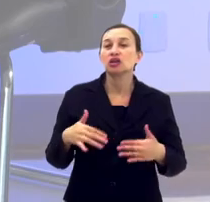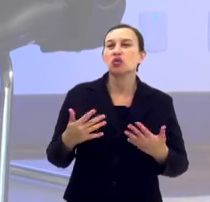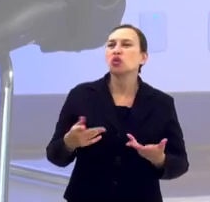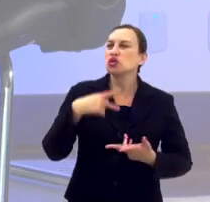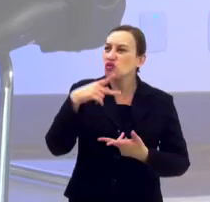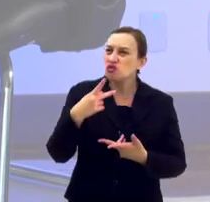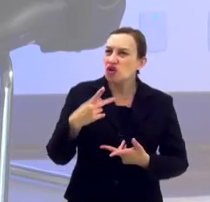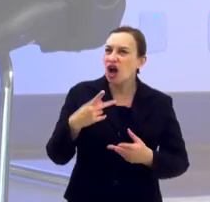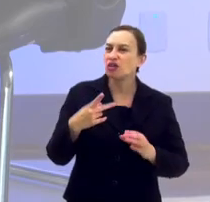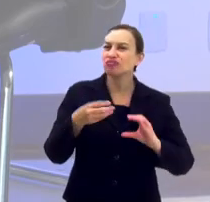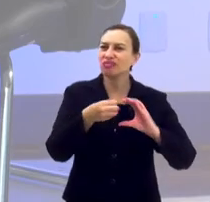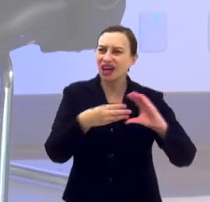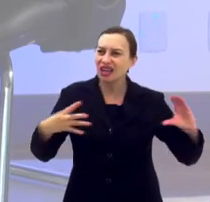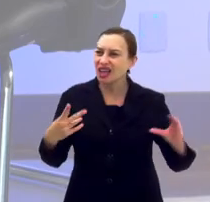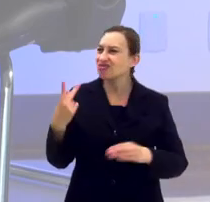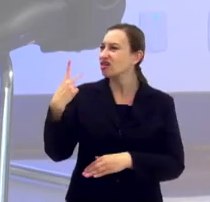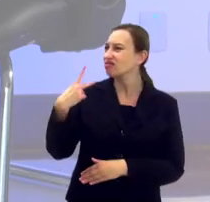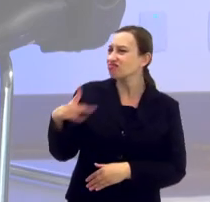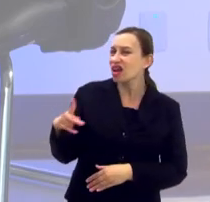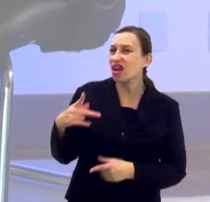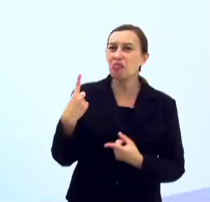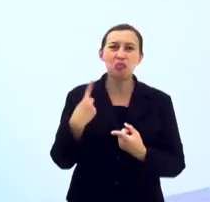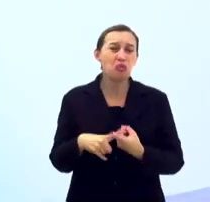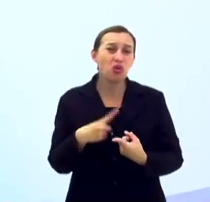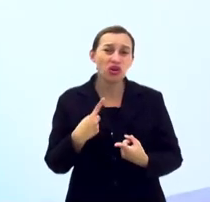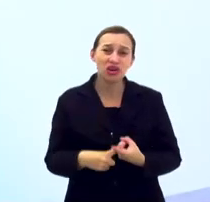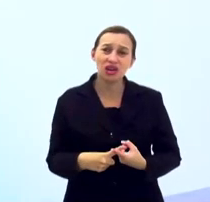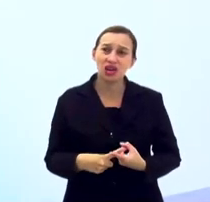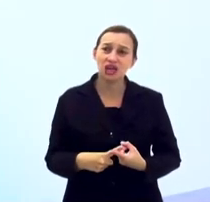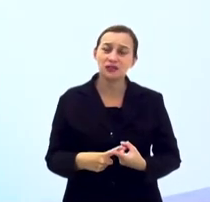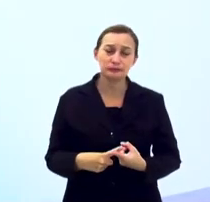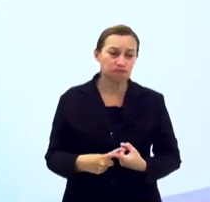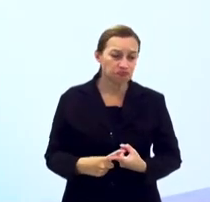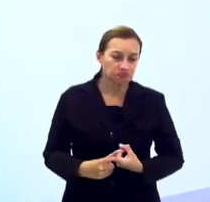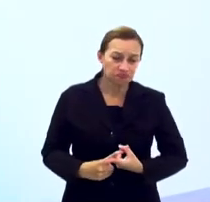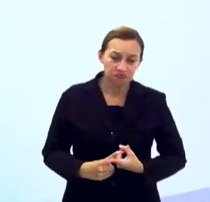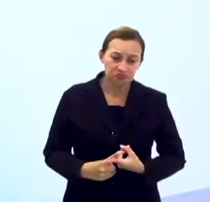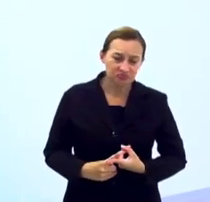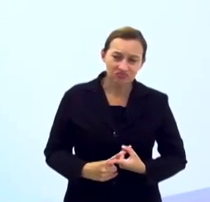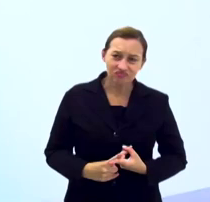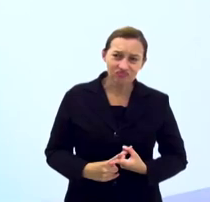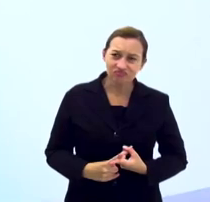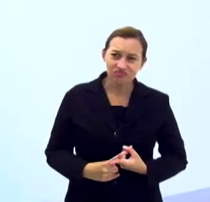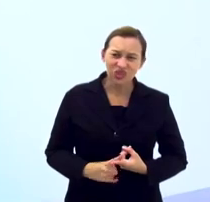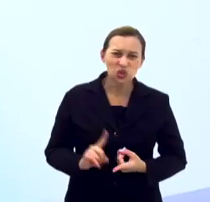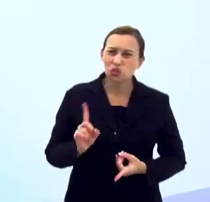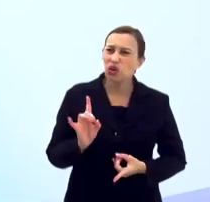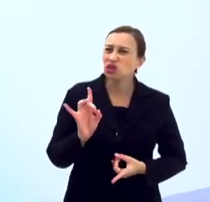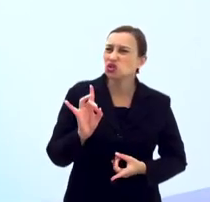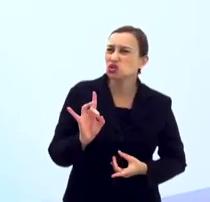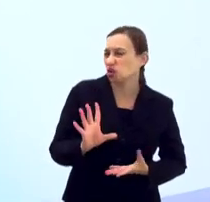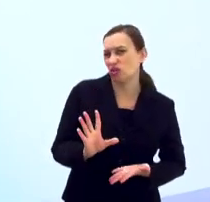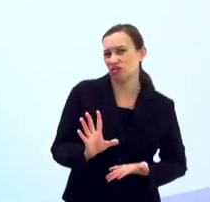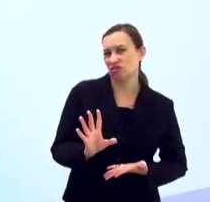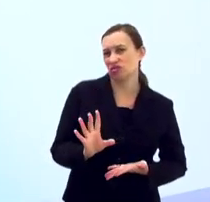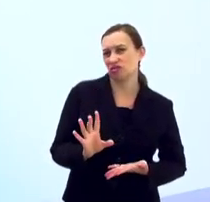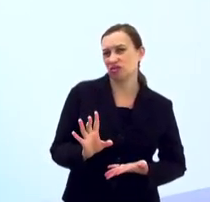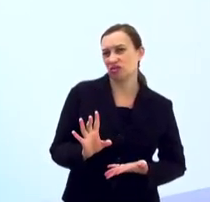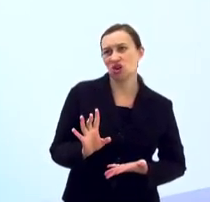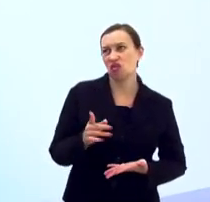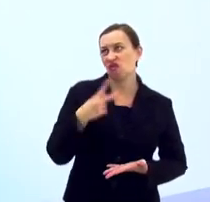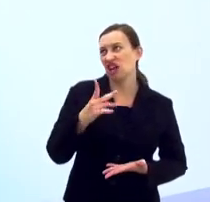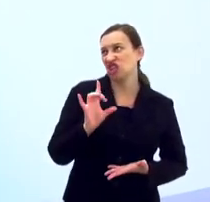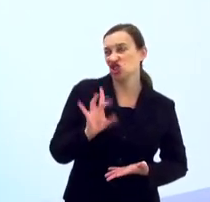alemão. Quando eu falo sobre a personalidade dele, é porque não foi só, quer dizer,